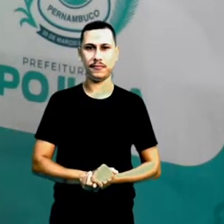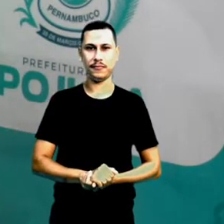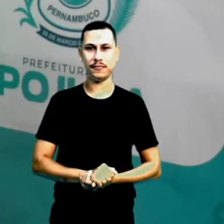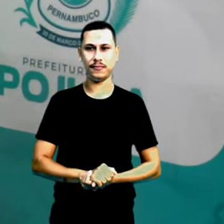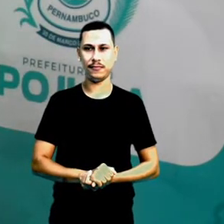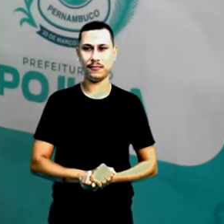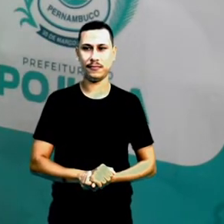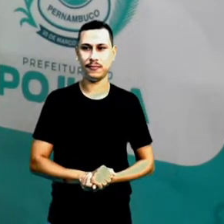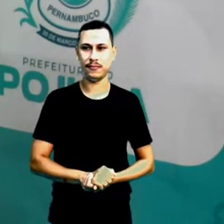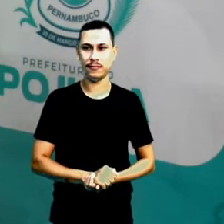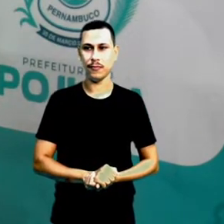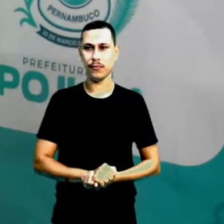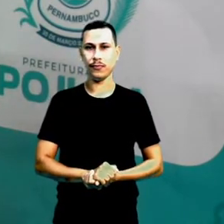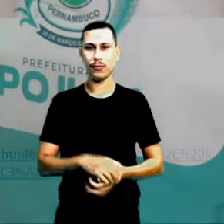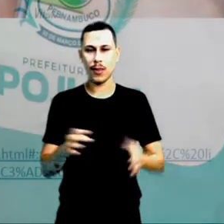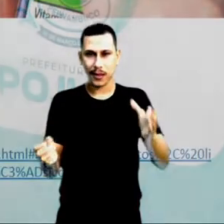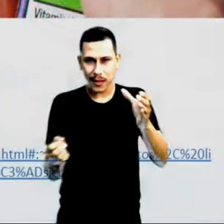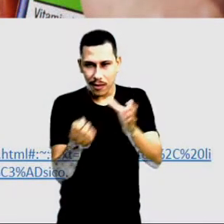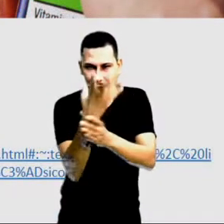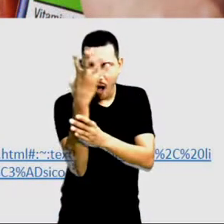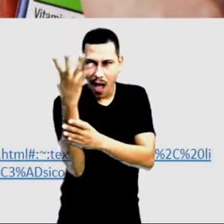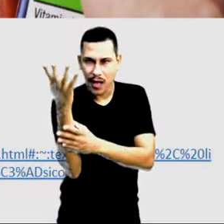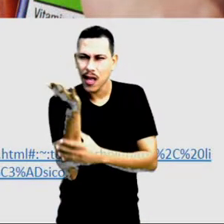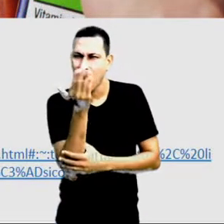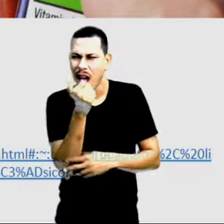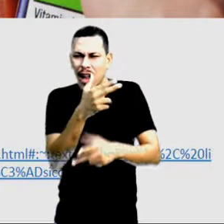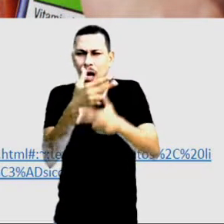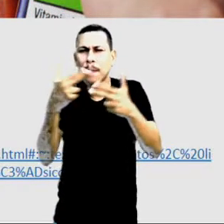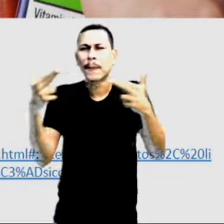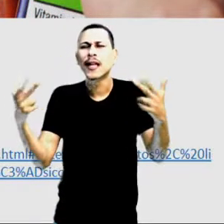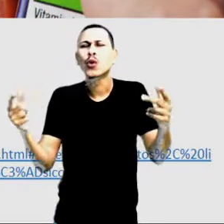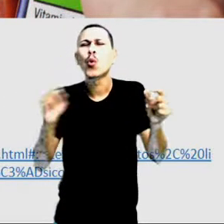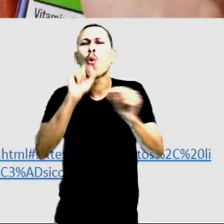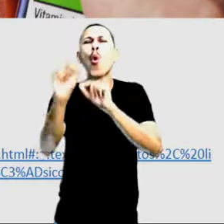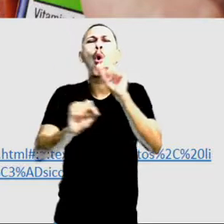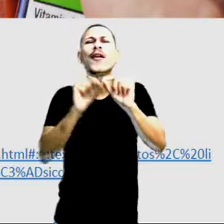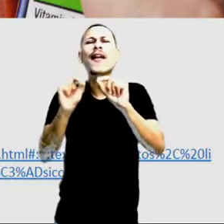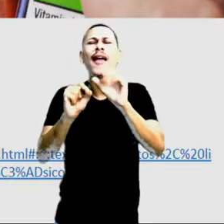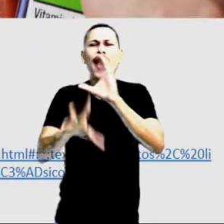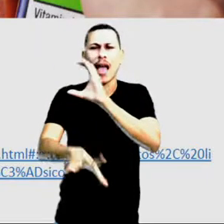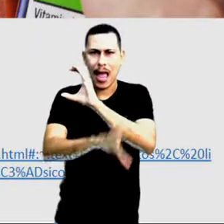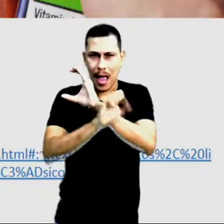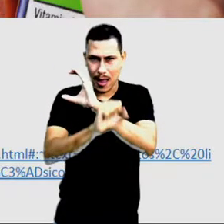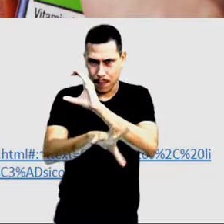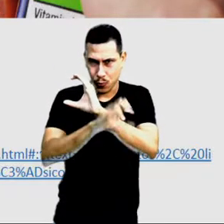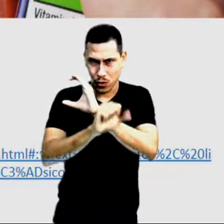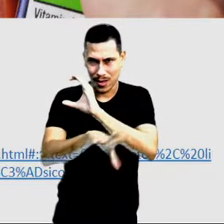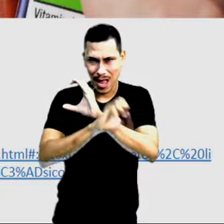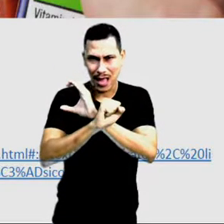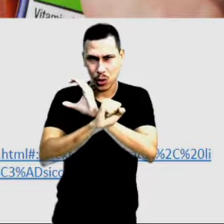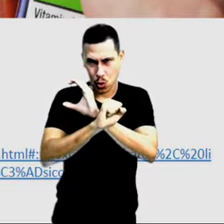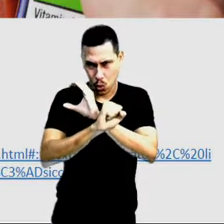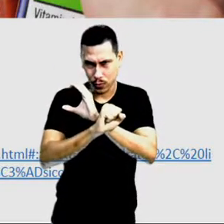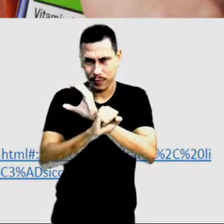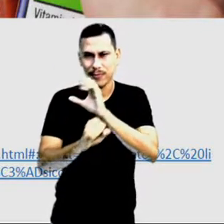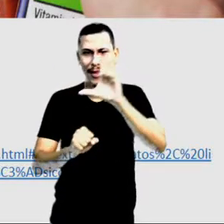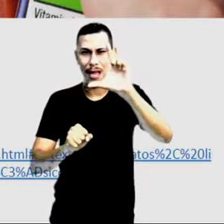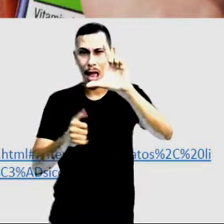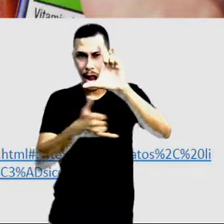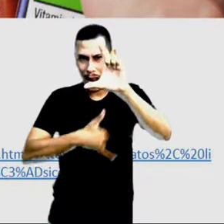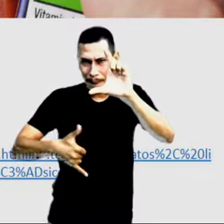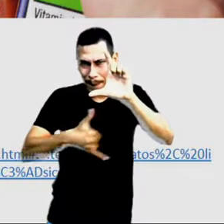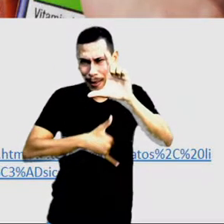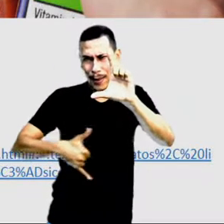Aqui na composição dos alimentos, o que são carboidratos, lipídios e proteínas? Alguém aqui já ouviu falar